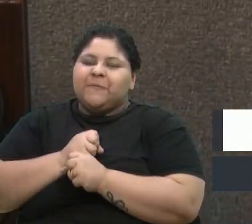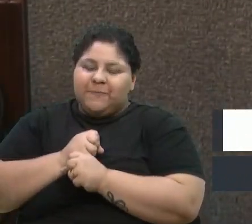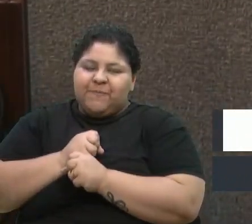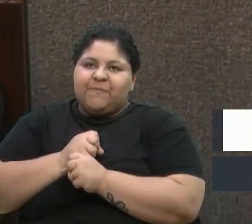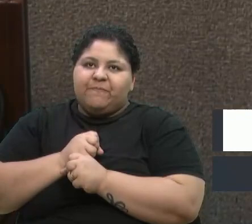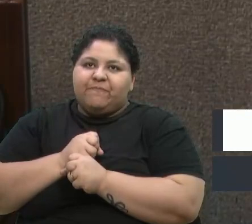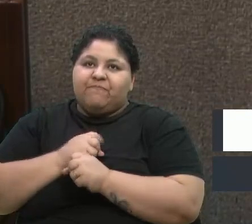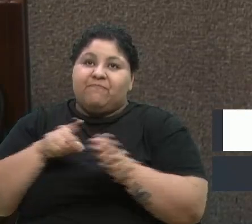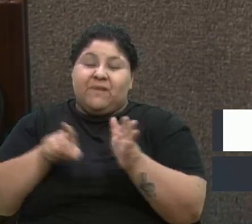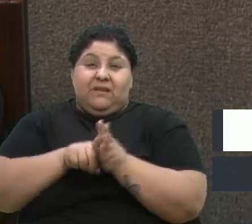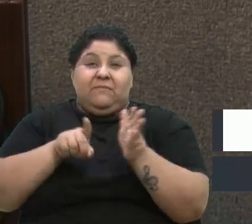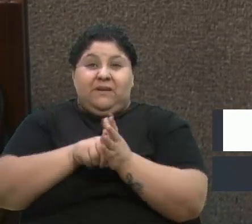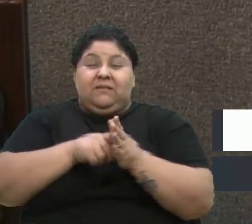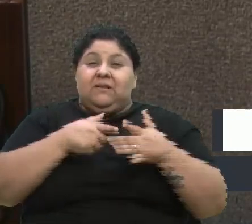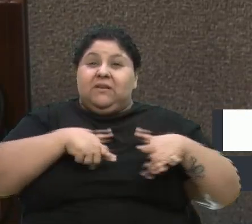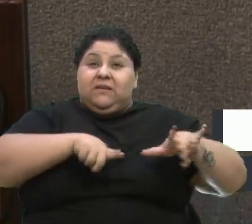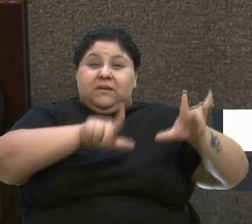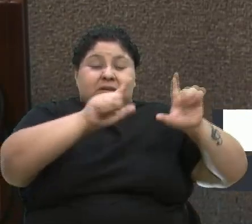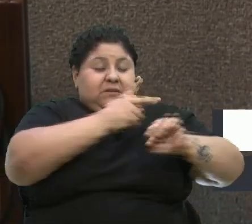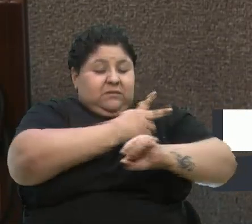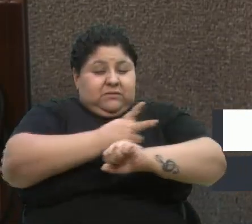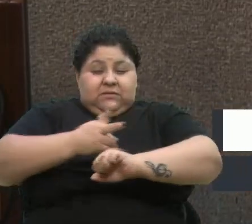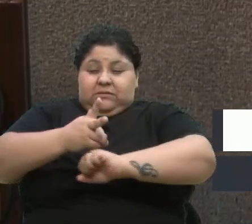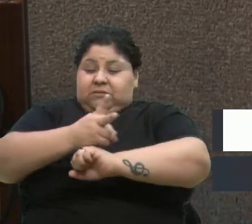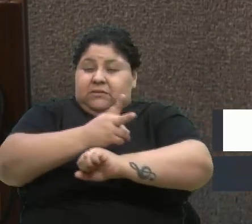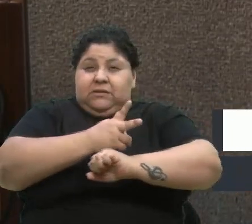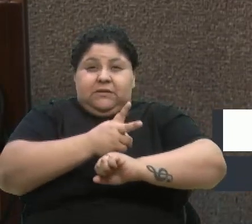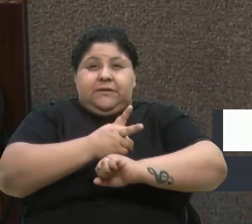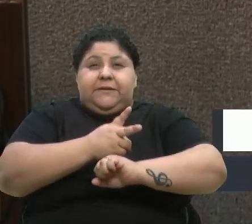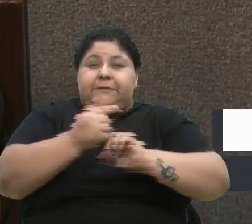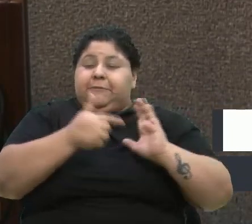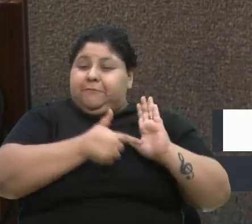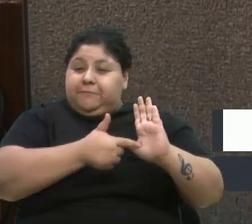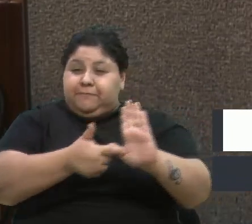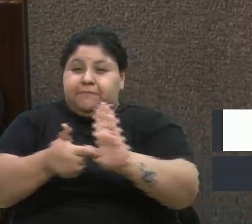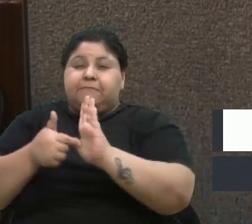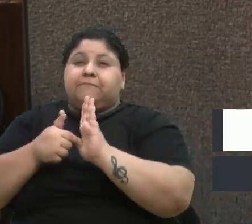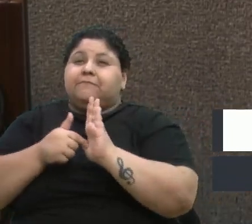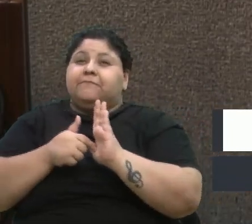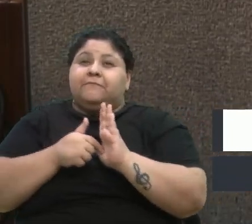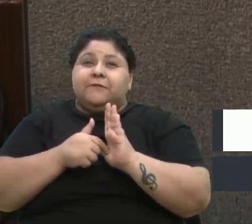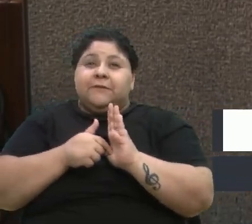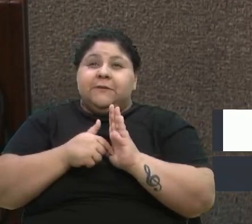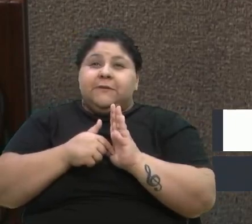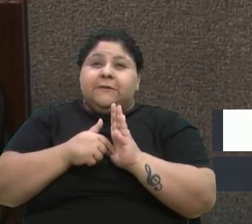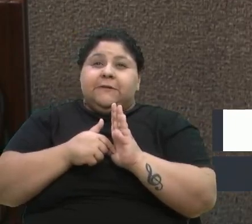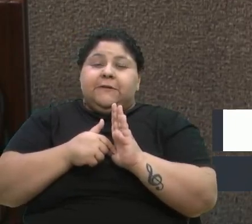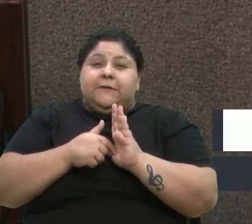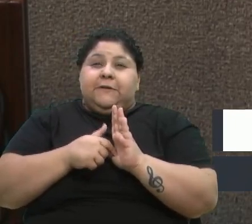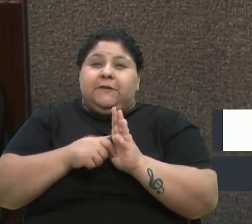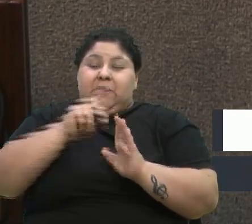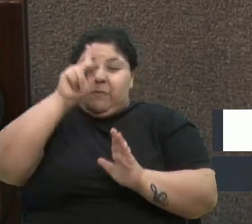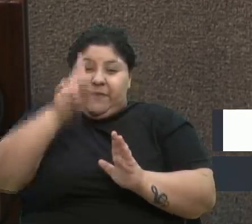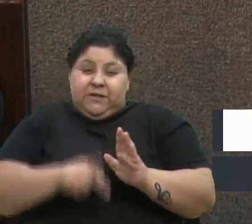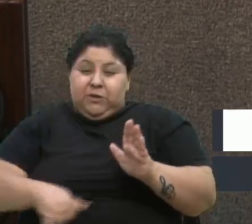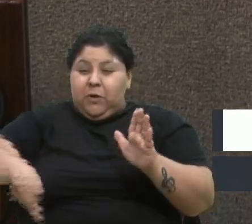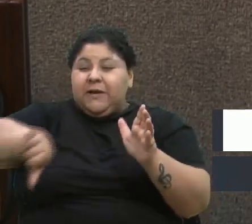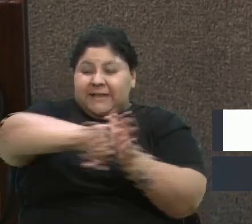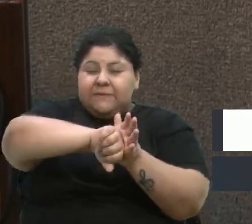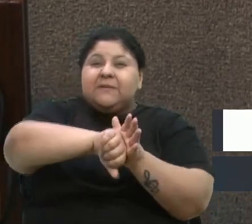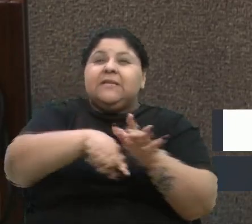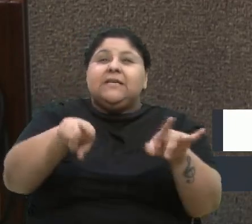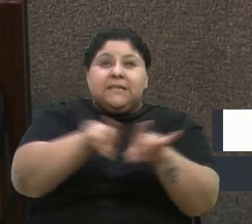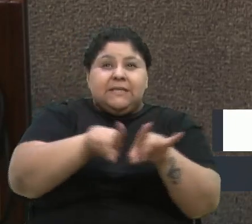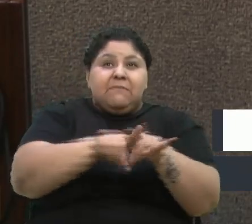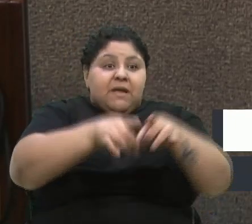desse vídeo que Vossa Excelência mostra, e com esse criminoso, porque isso é crime, também é crime